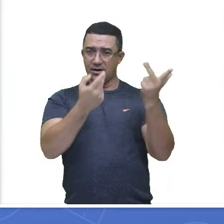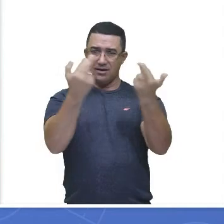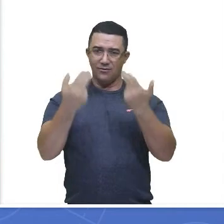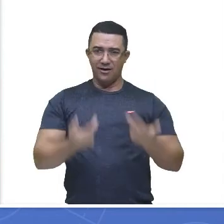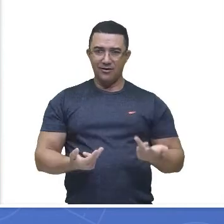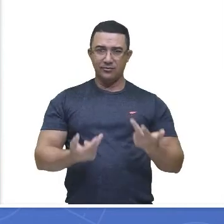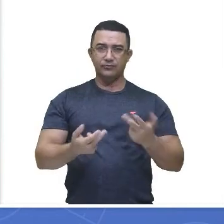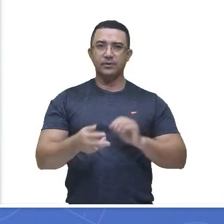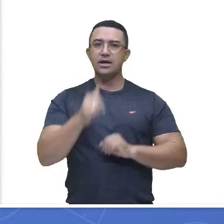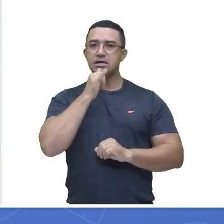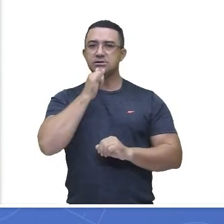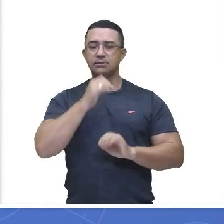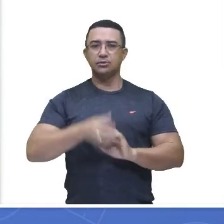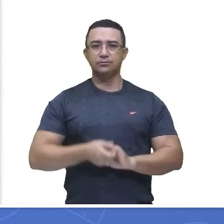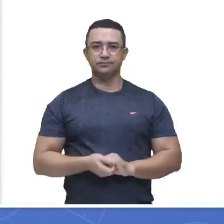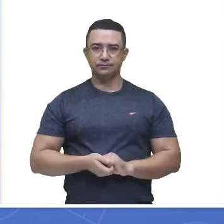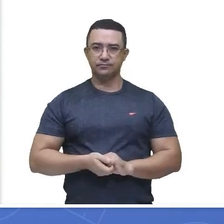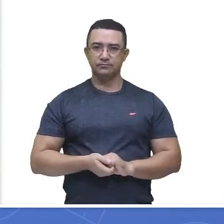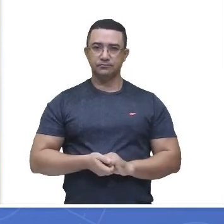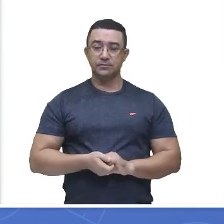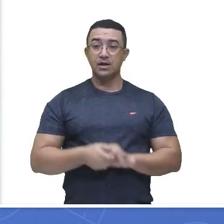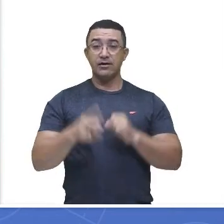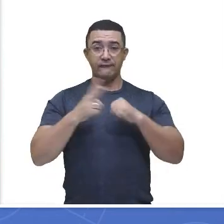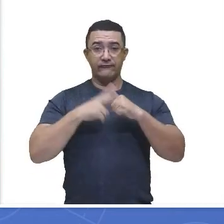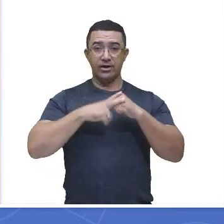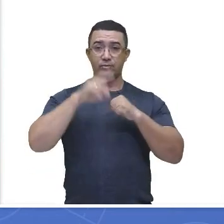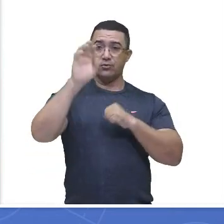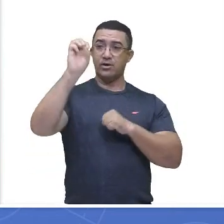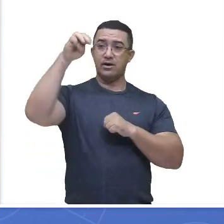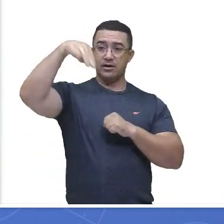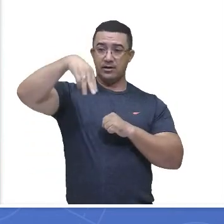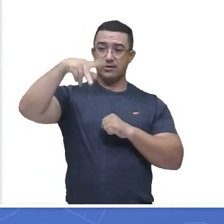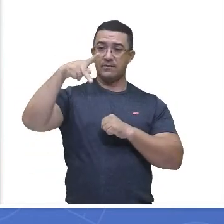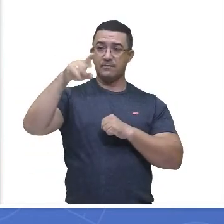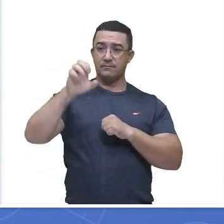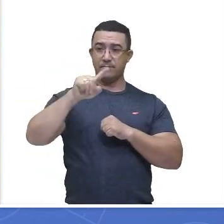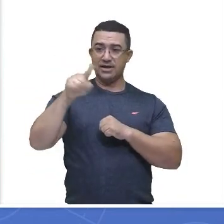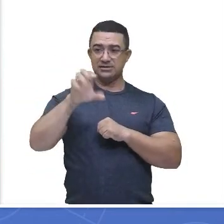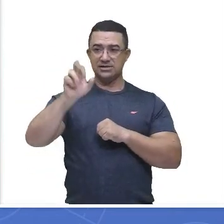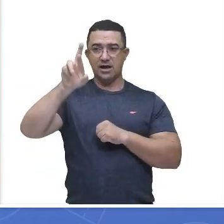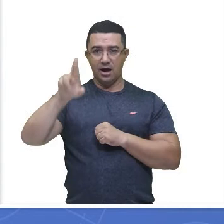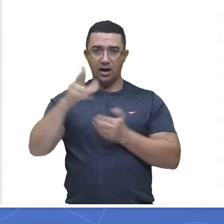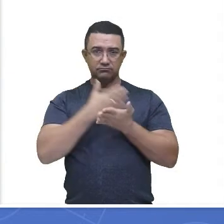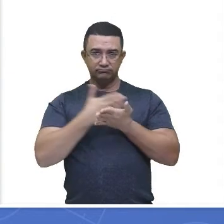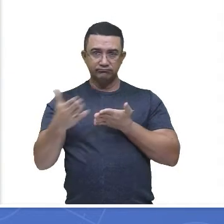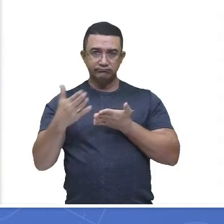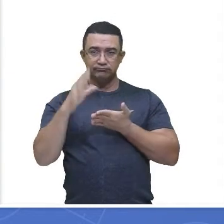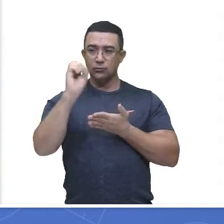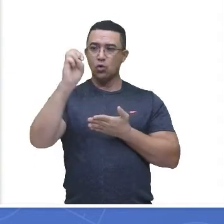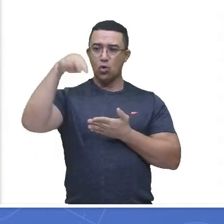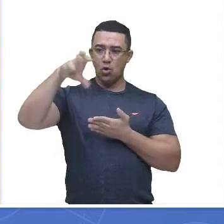tenho aqui o verbo empezar, ó, sofre irregularidade aqui, começar,